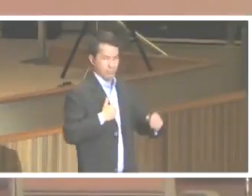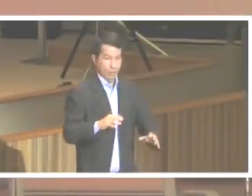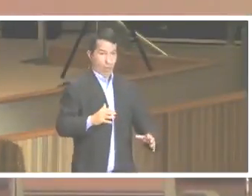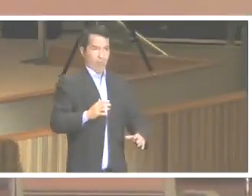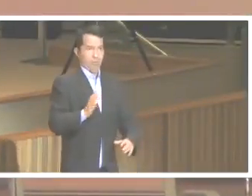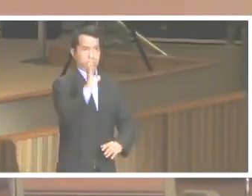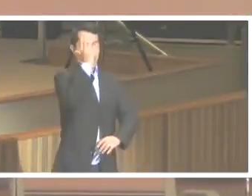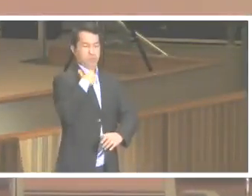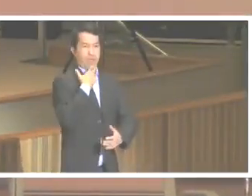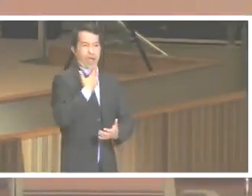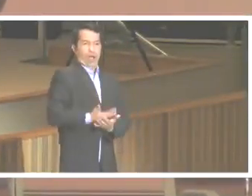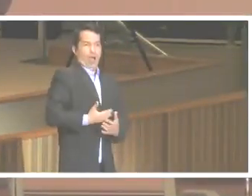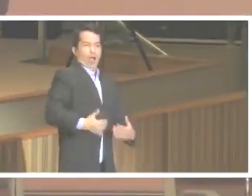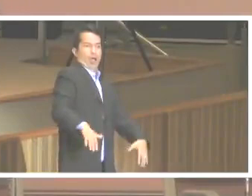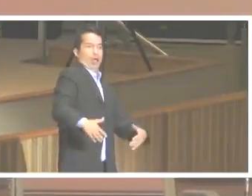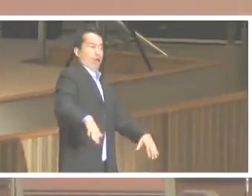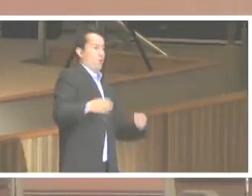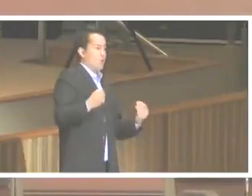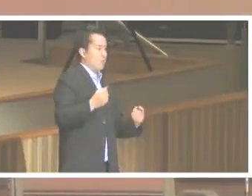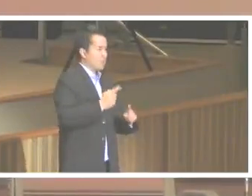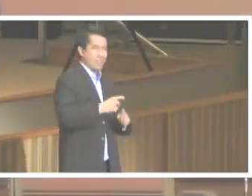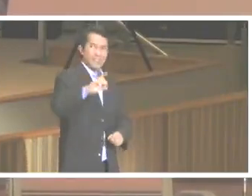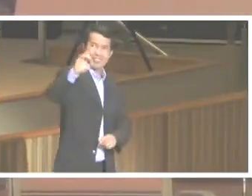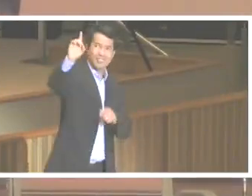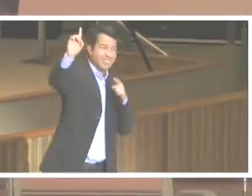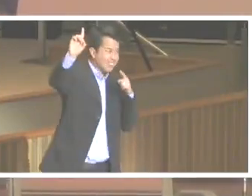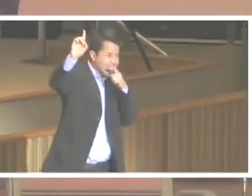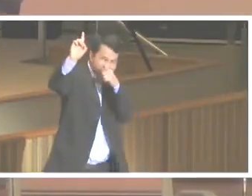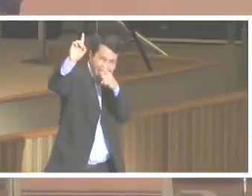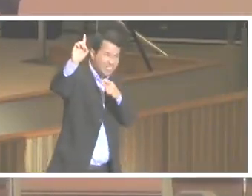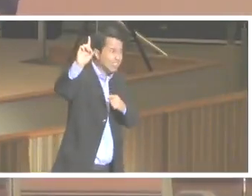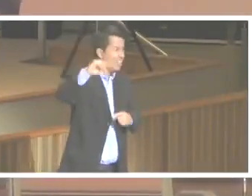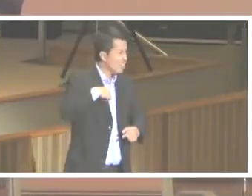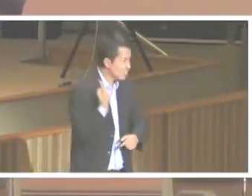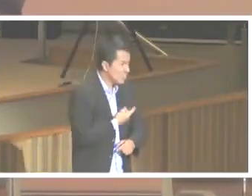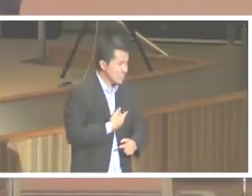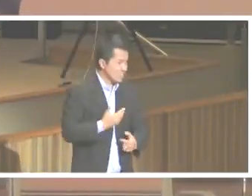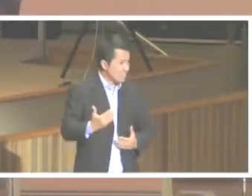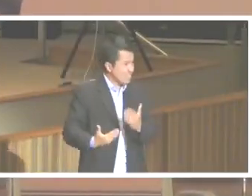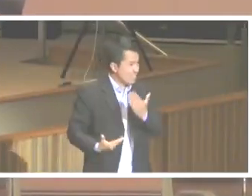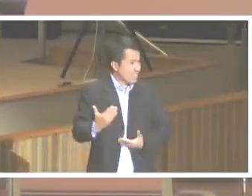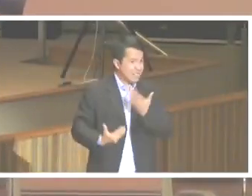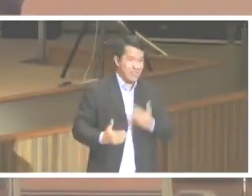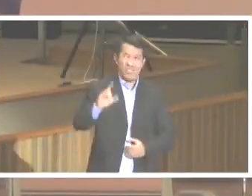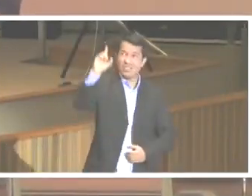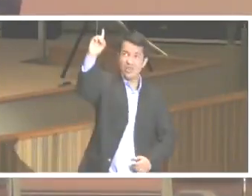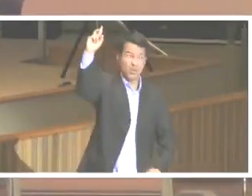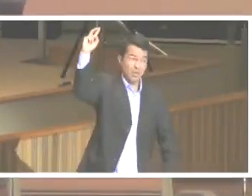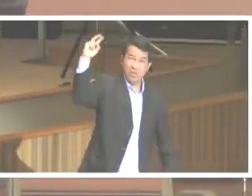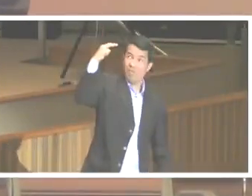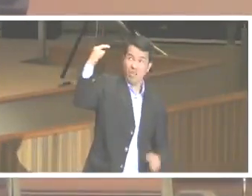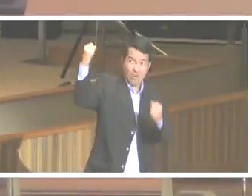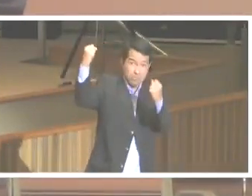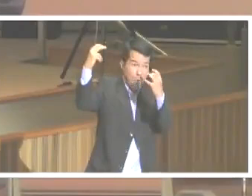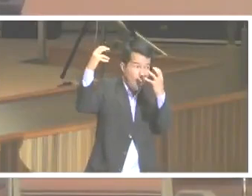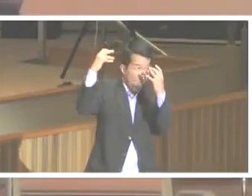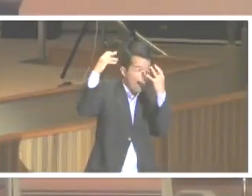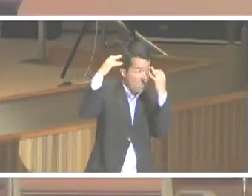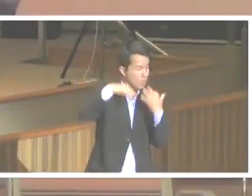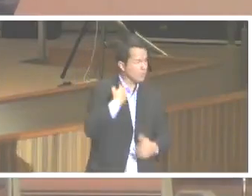vai acontecer na nossa vida simplesmente porque servimos a um deus todo poderoso